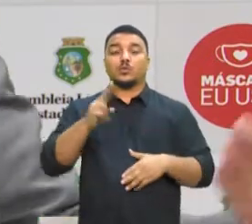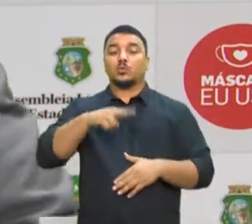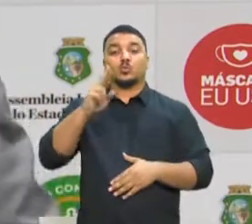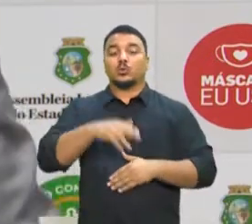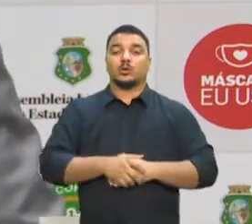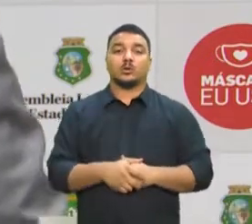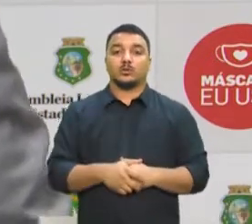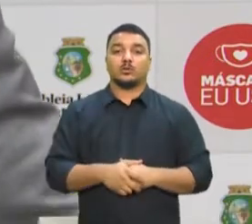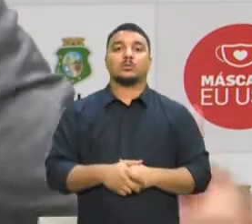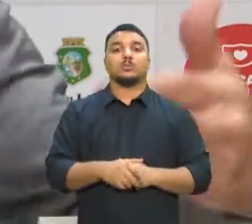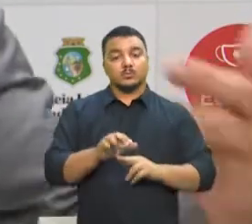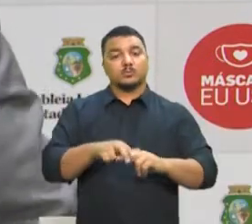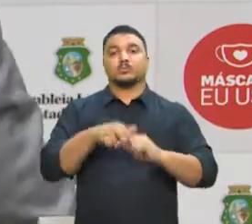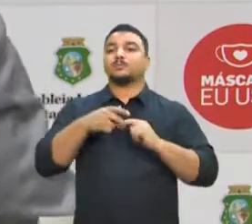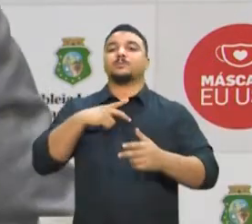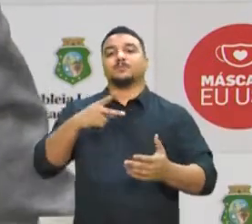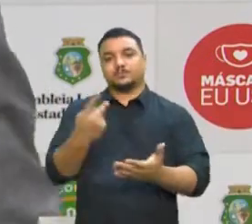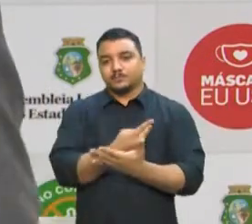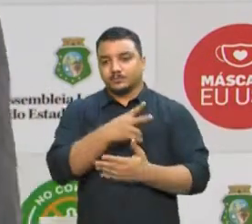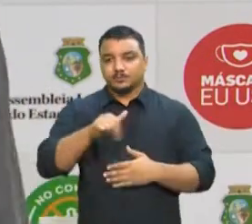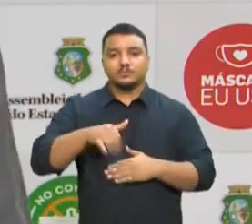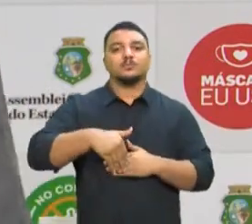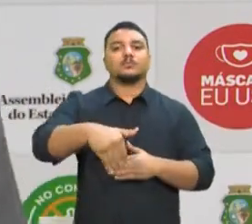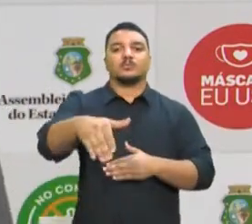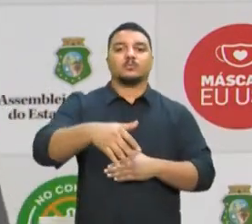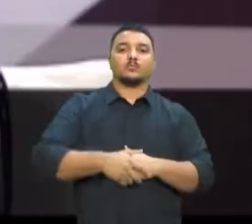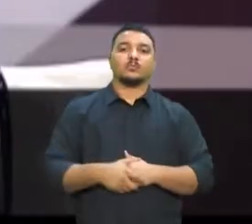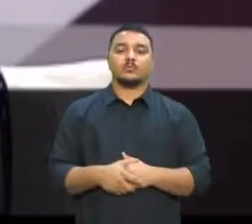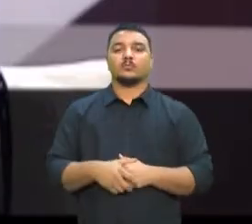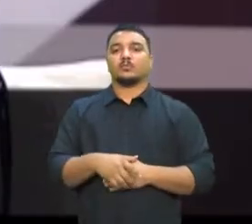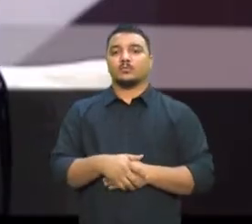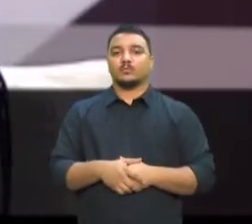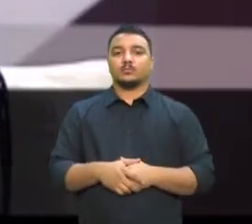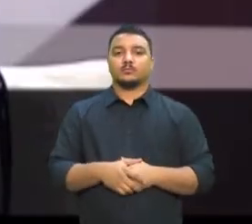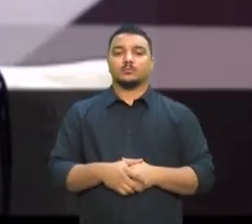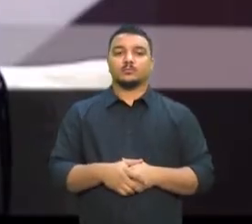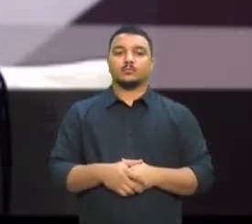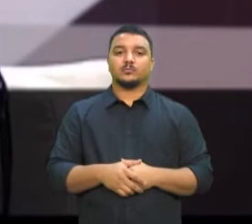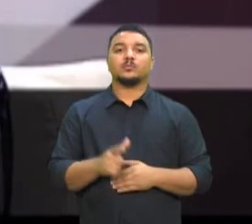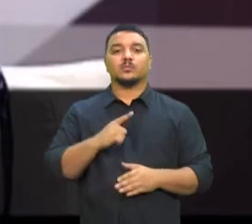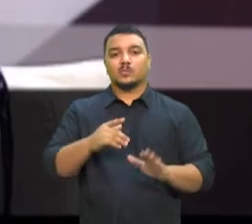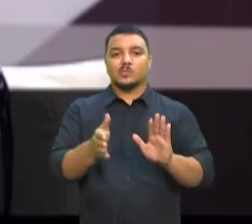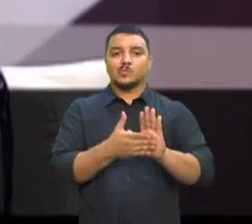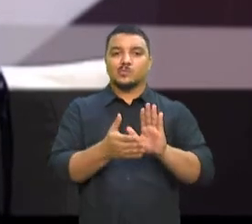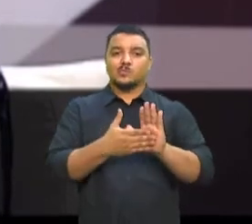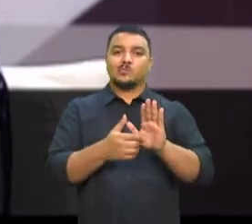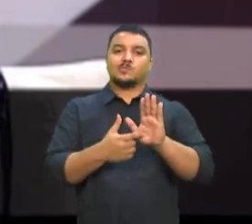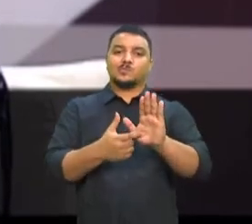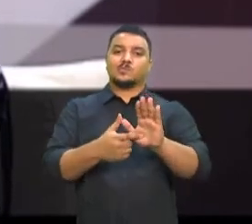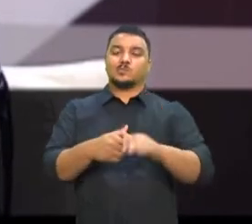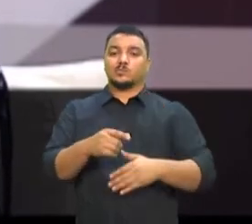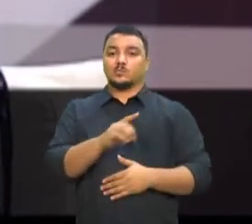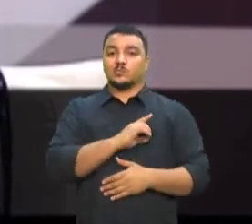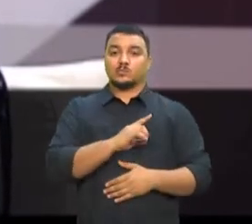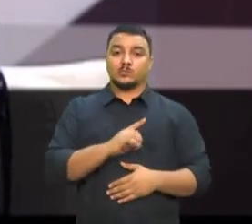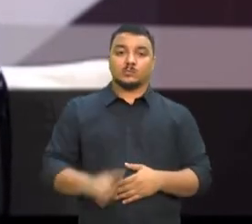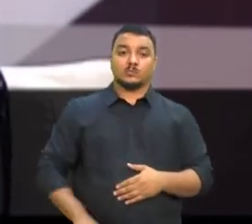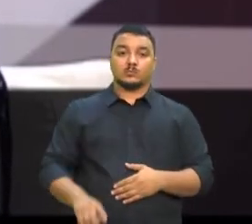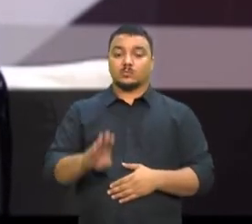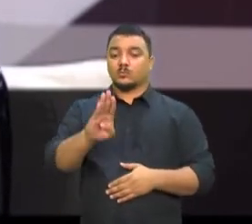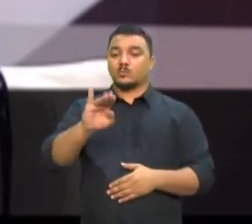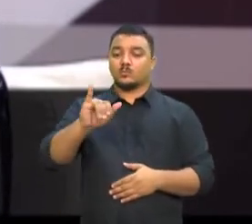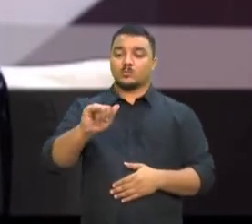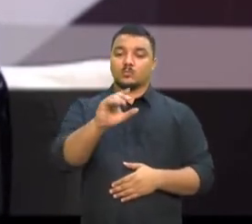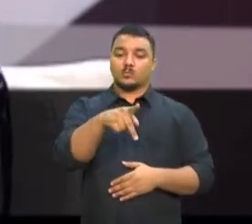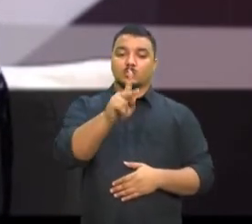isso que certamente o presidente da República vai querer. A proposta, de autoria da deputada Bia Kicis, do PSL